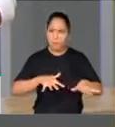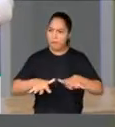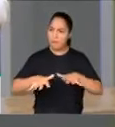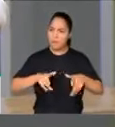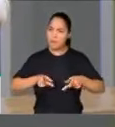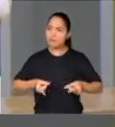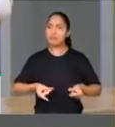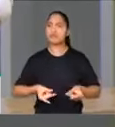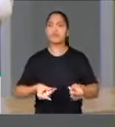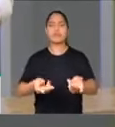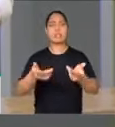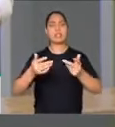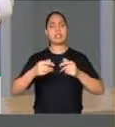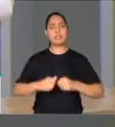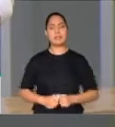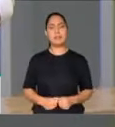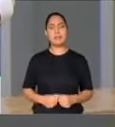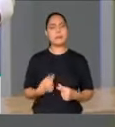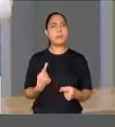Porque